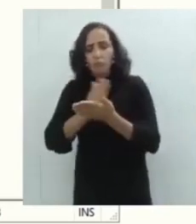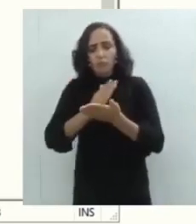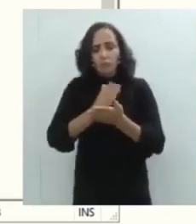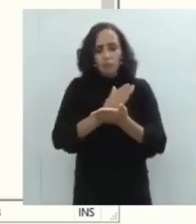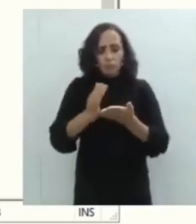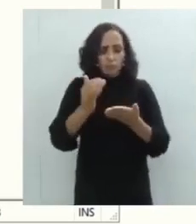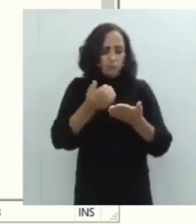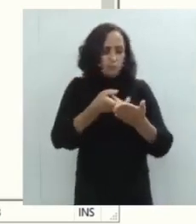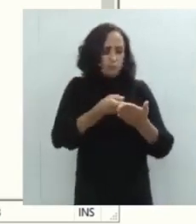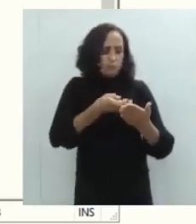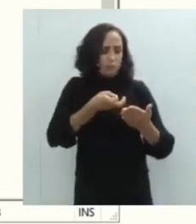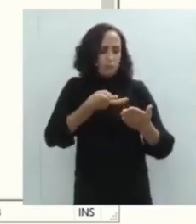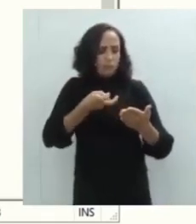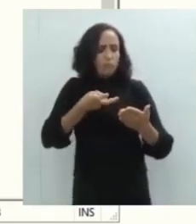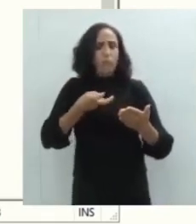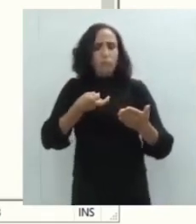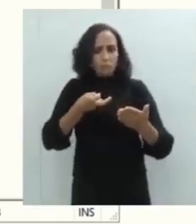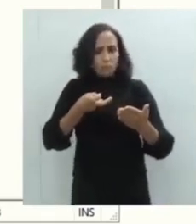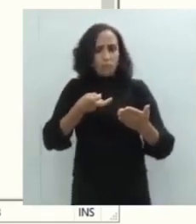informações.